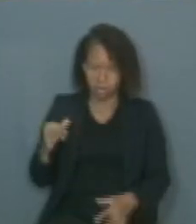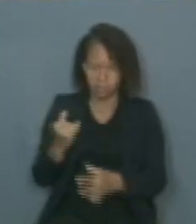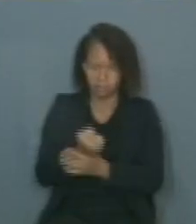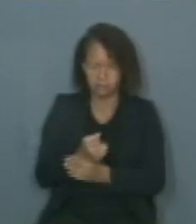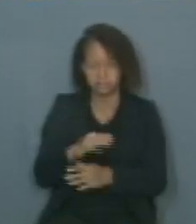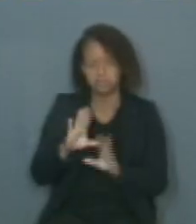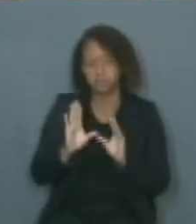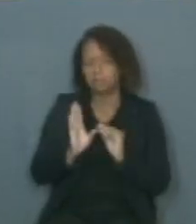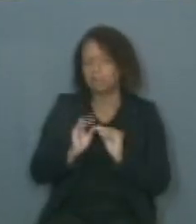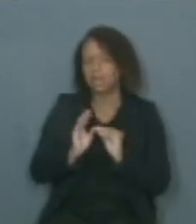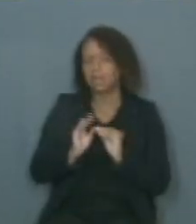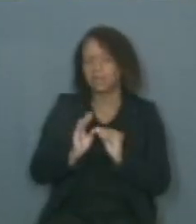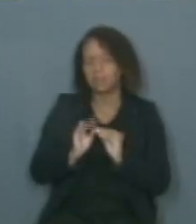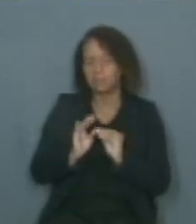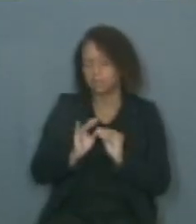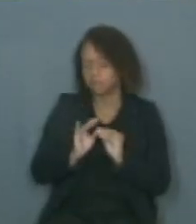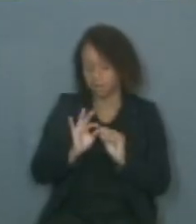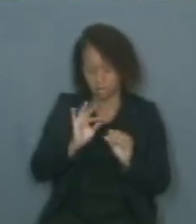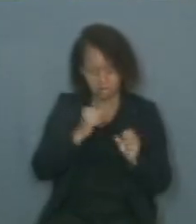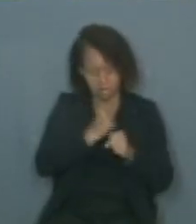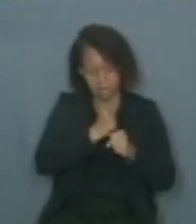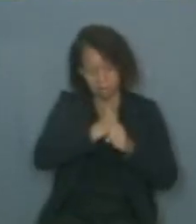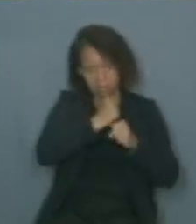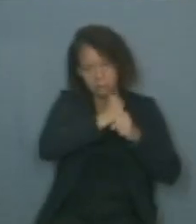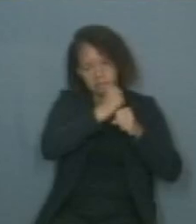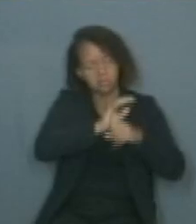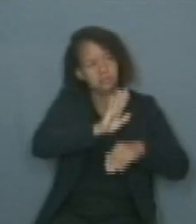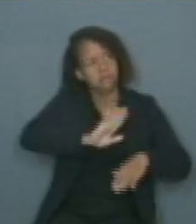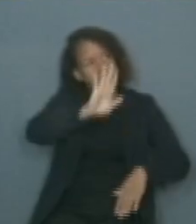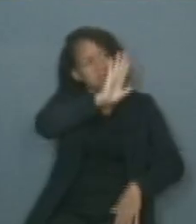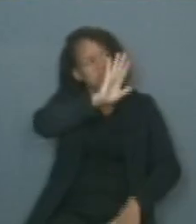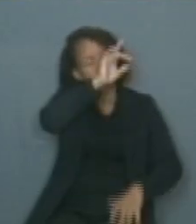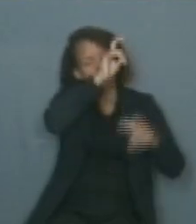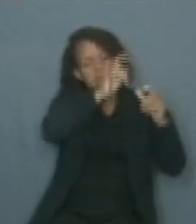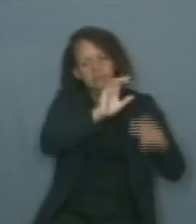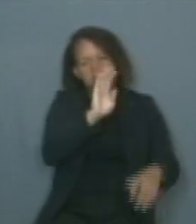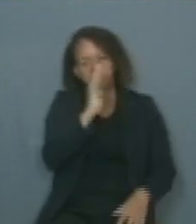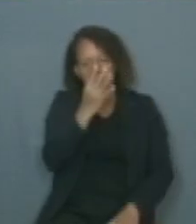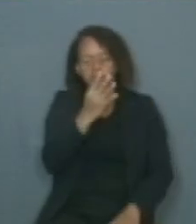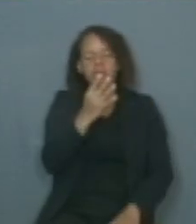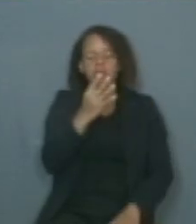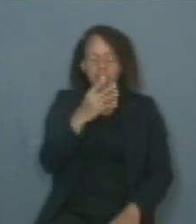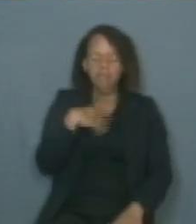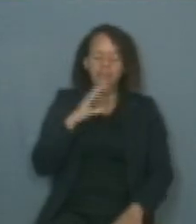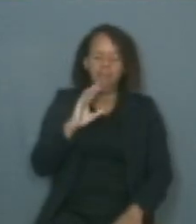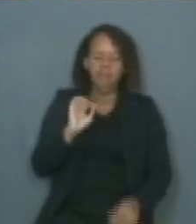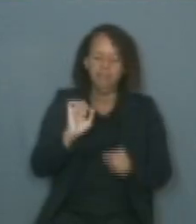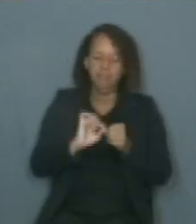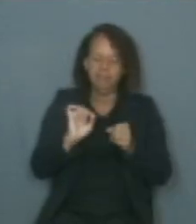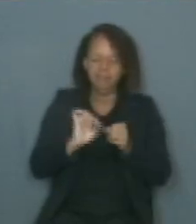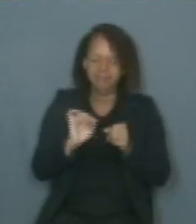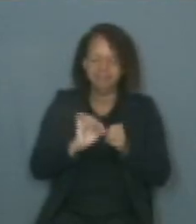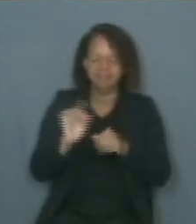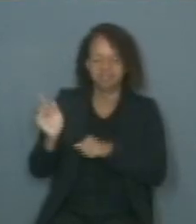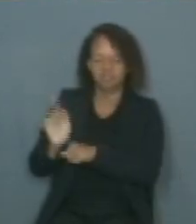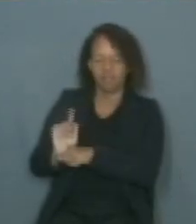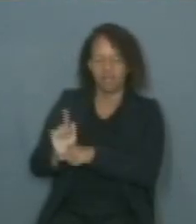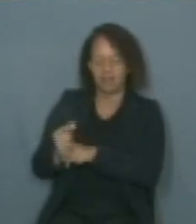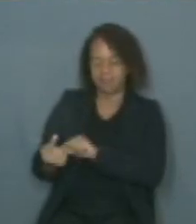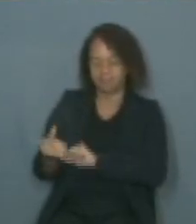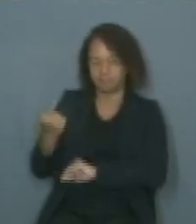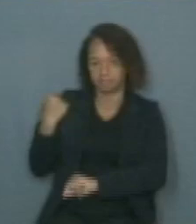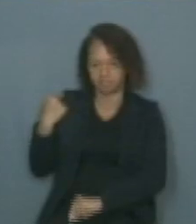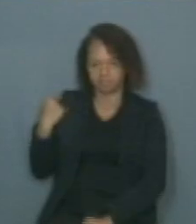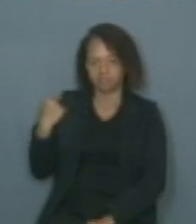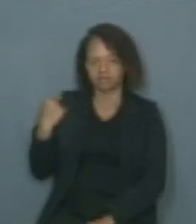pelo menos, que as obras nas barreiras de nível 4 sejam realizadas. Na gestão